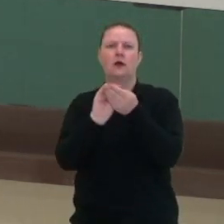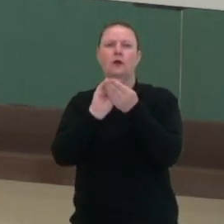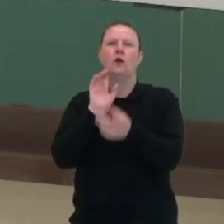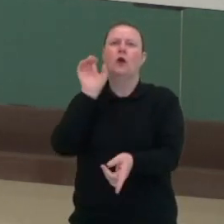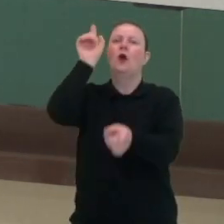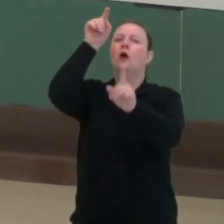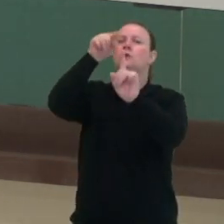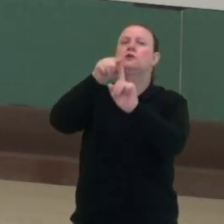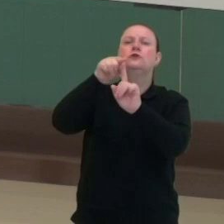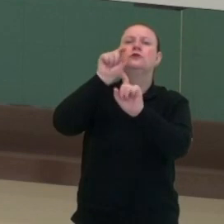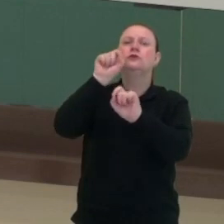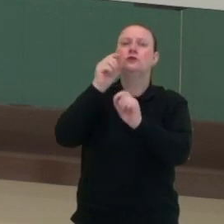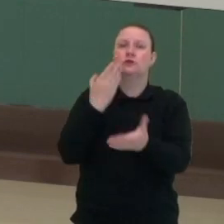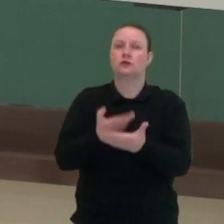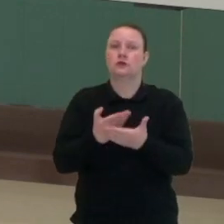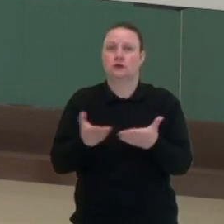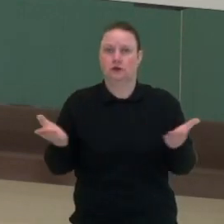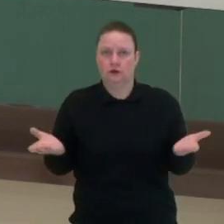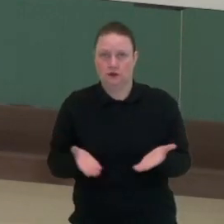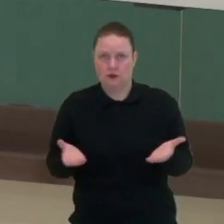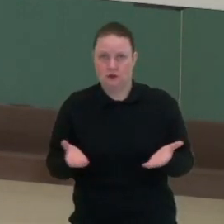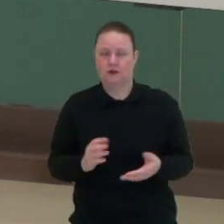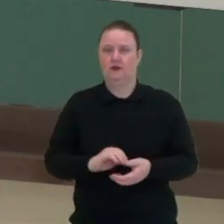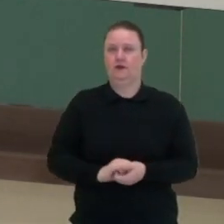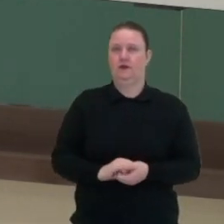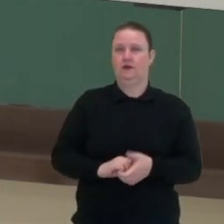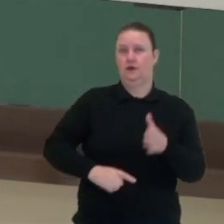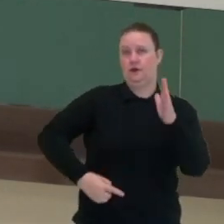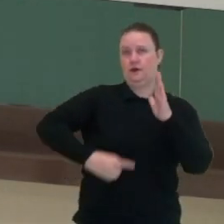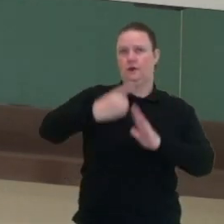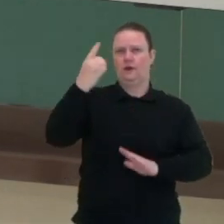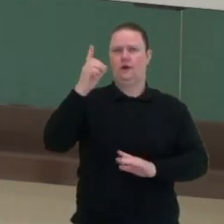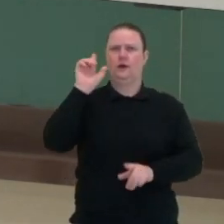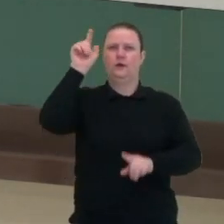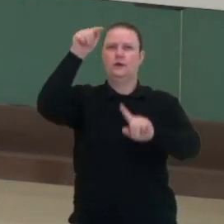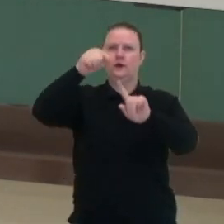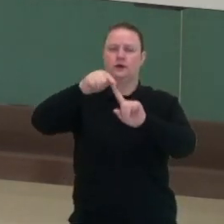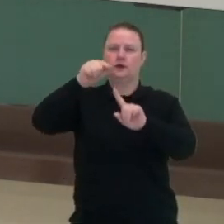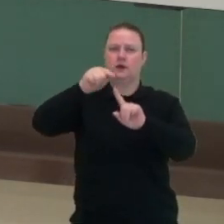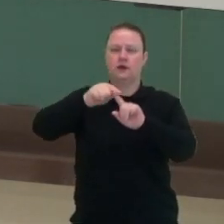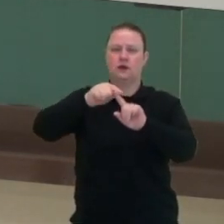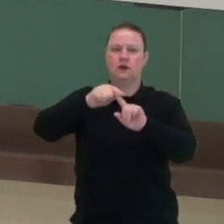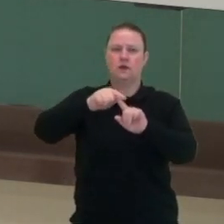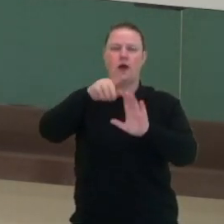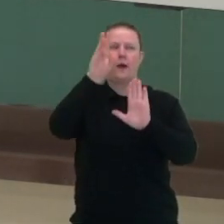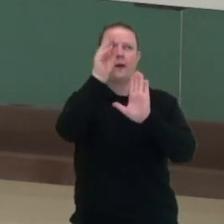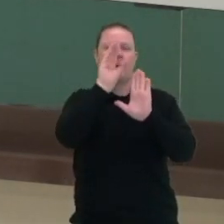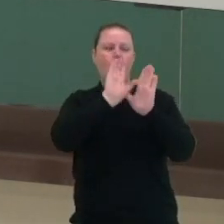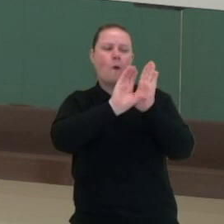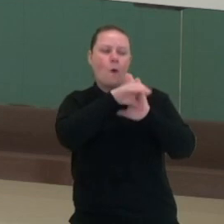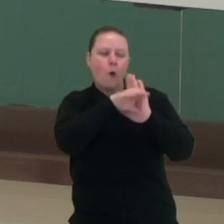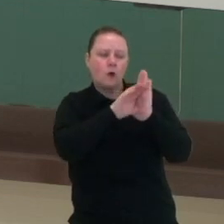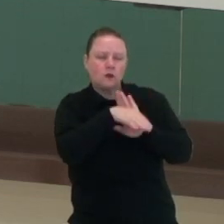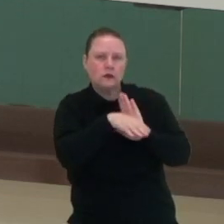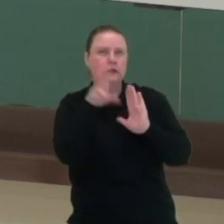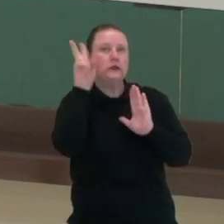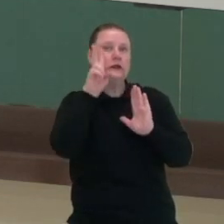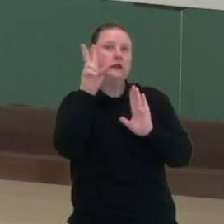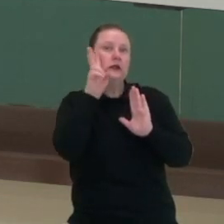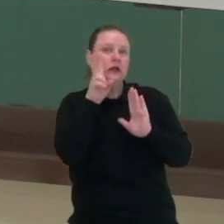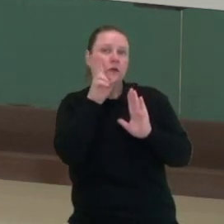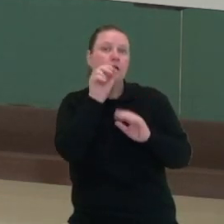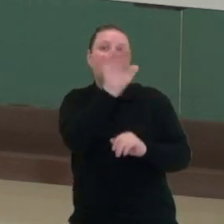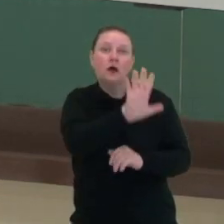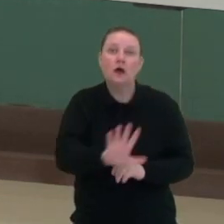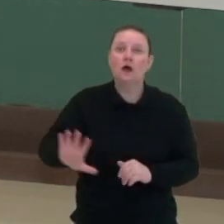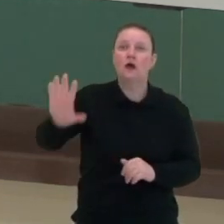objetivos para esta aula. Então veja, o primeiro objetivo será retomar o conceito de área como uma